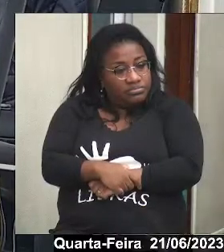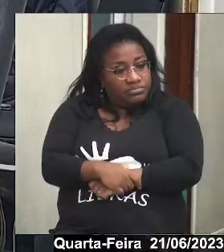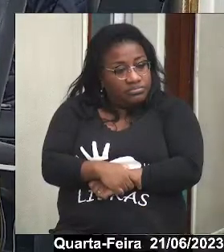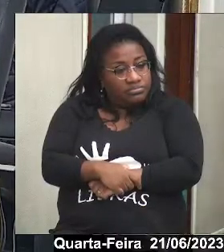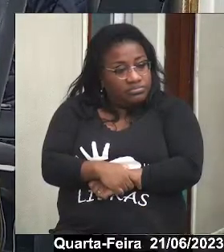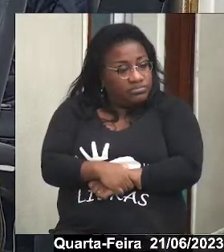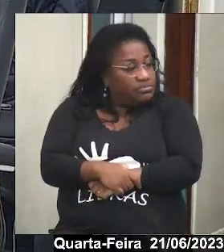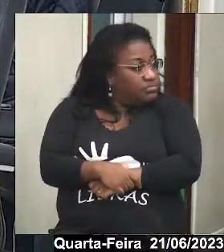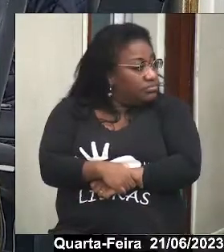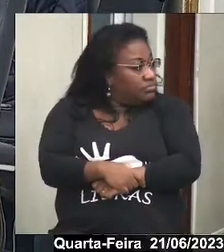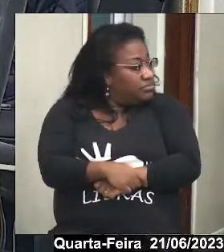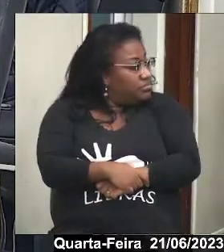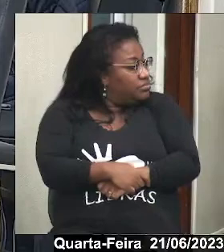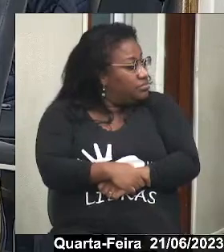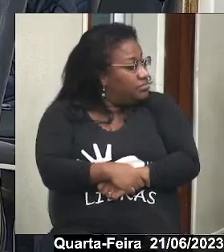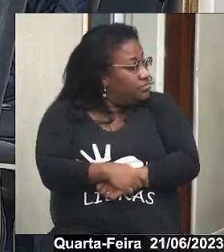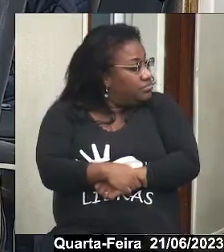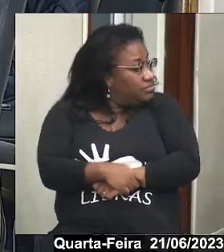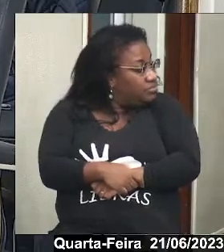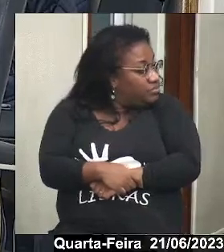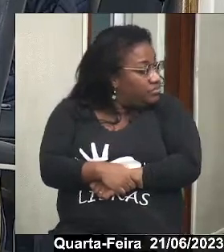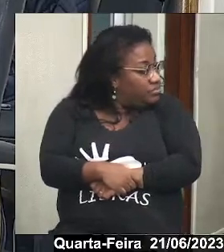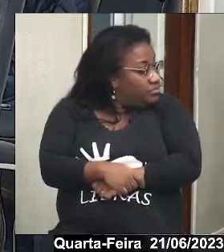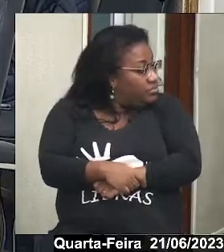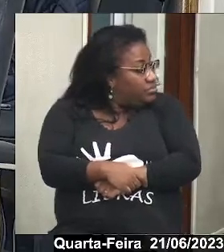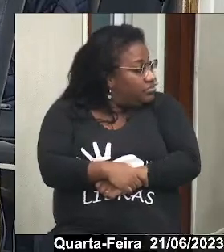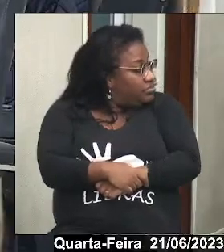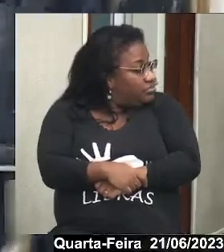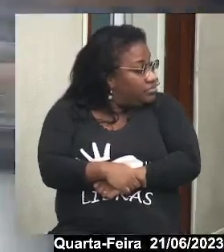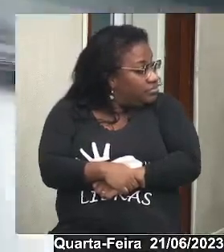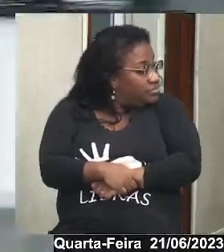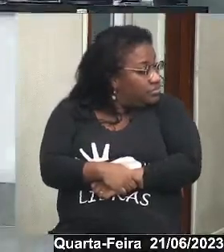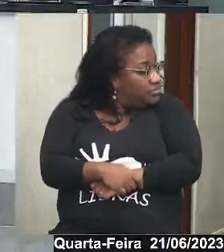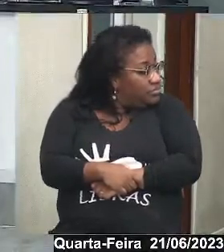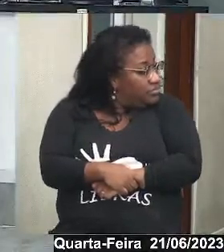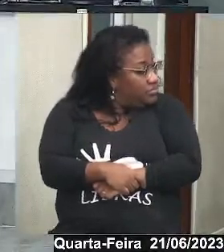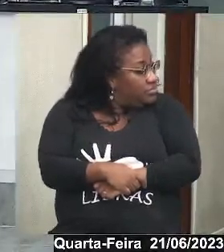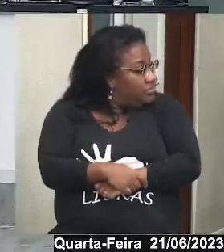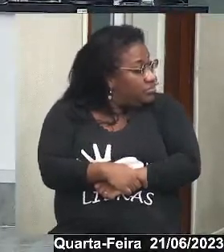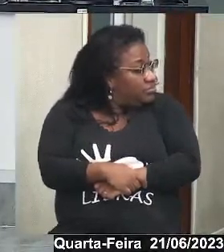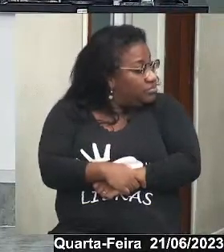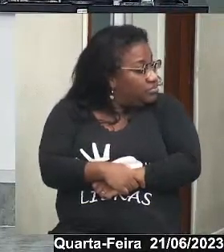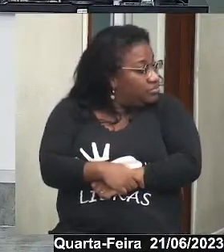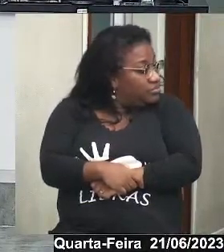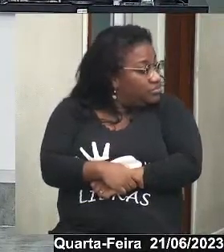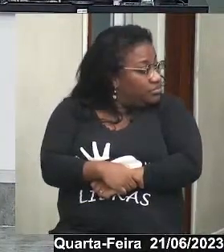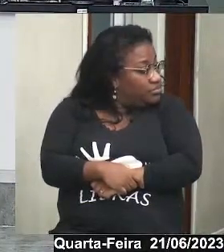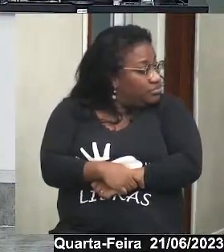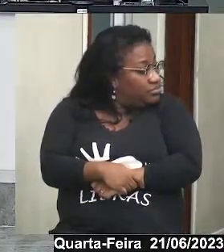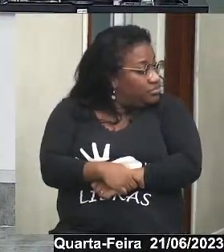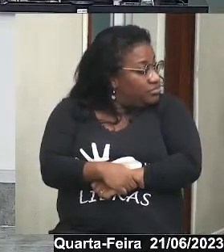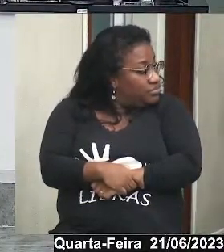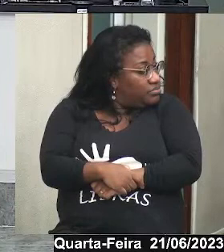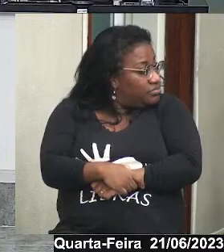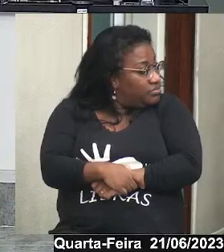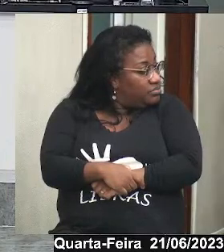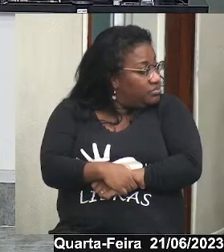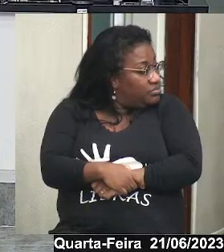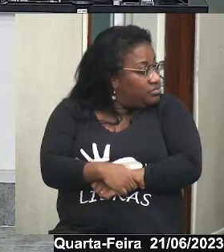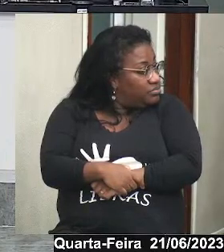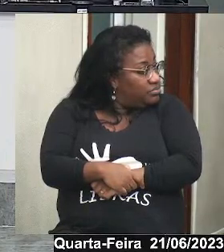agora o direito da tribuna popular. Vereador Abidan, eu me comprometi com...